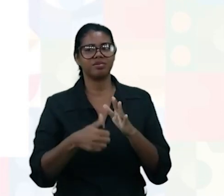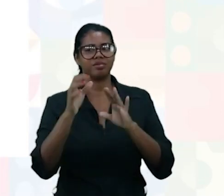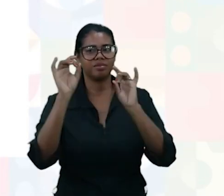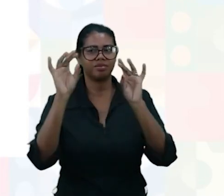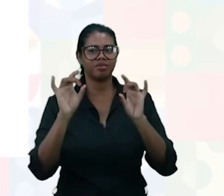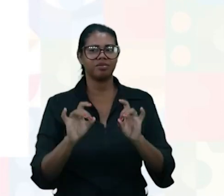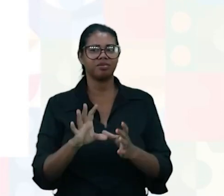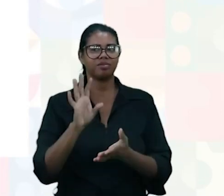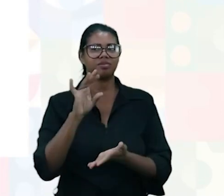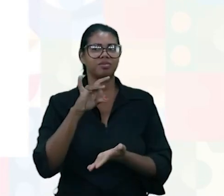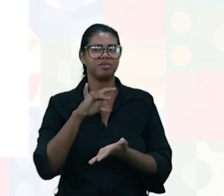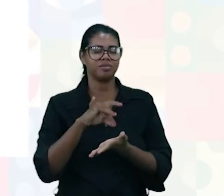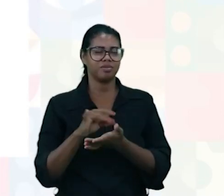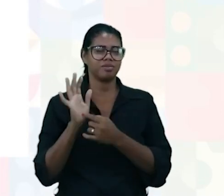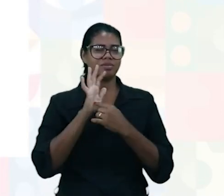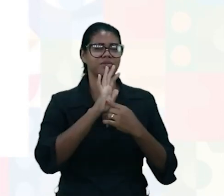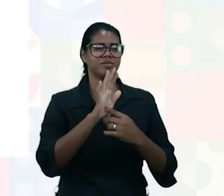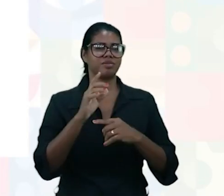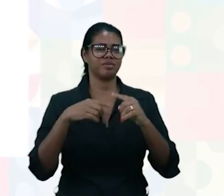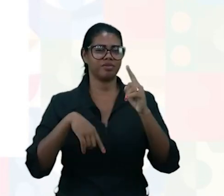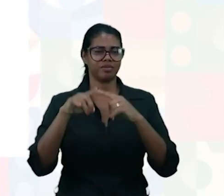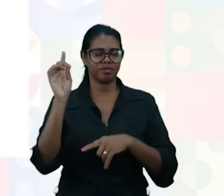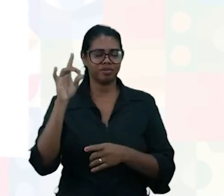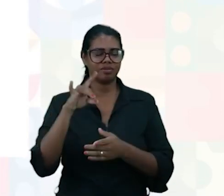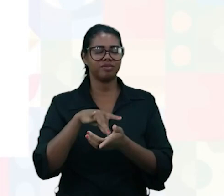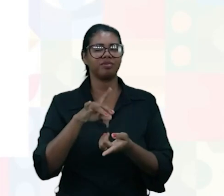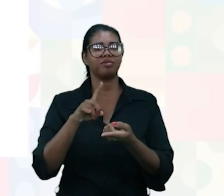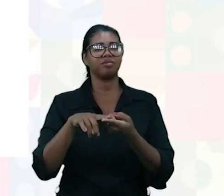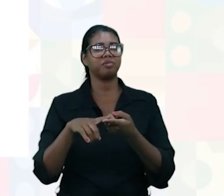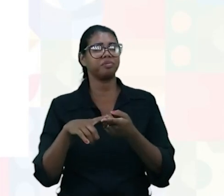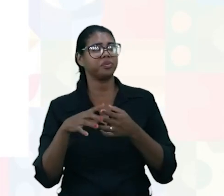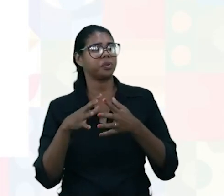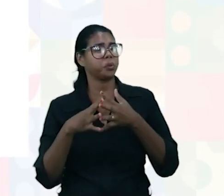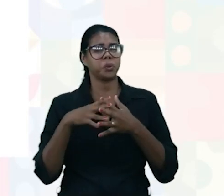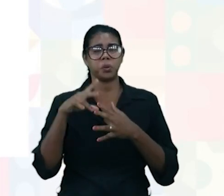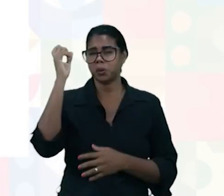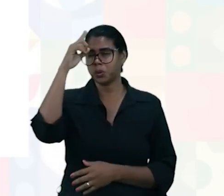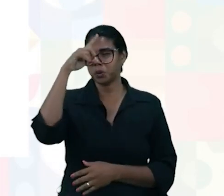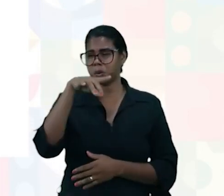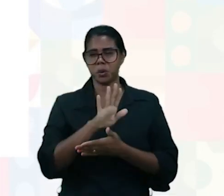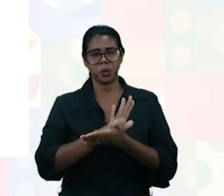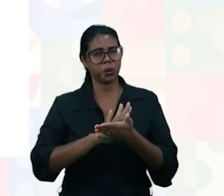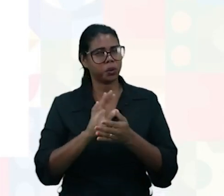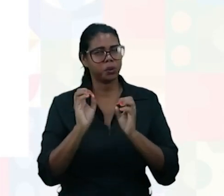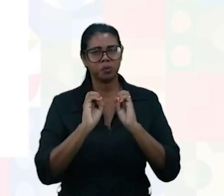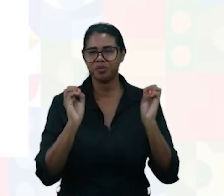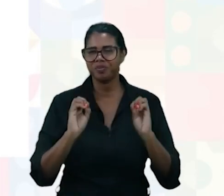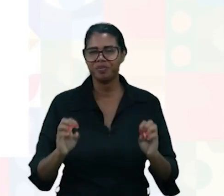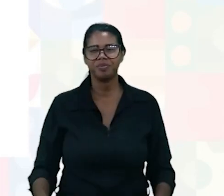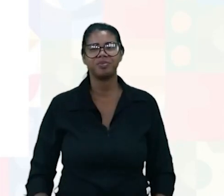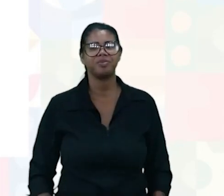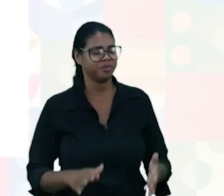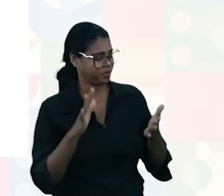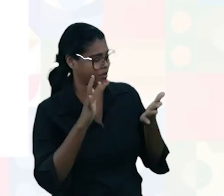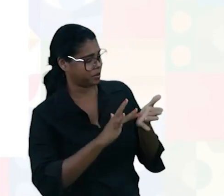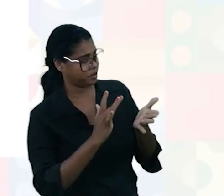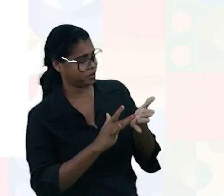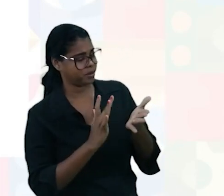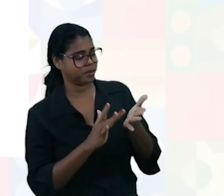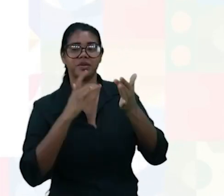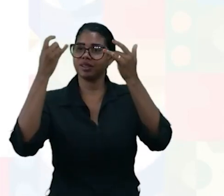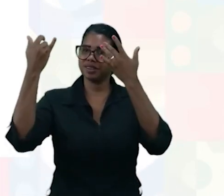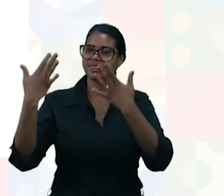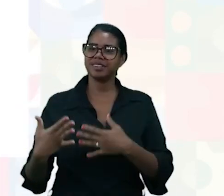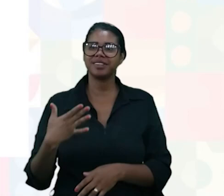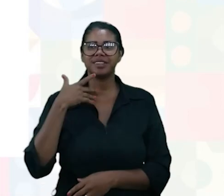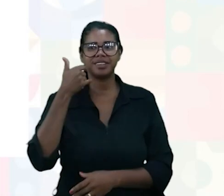a substância. Professora, que complicado, não estou entendendo nada. No e-book, teoricamente, a gente explica melhor. Mas dando